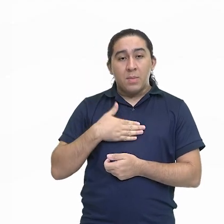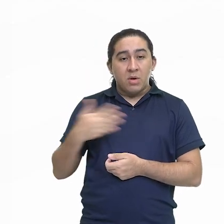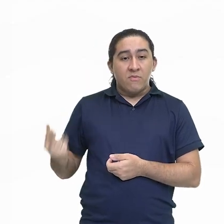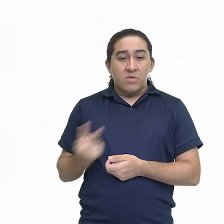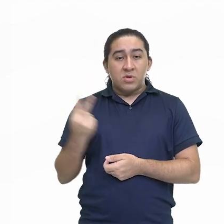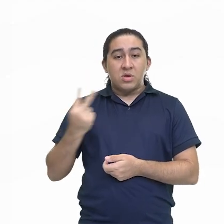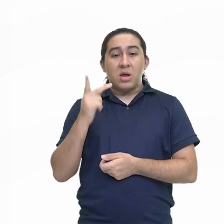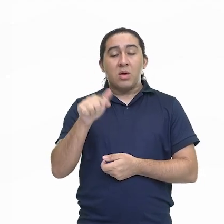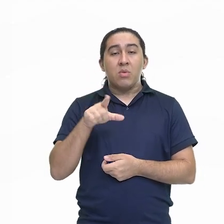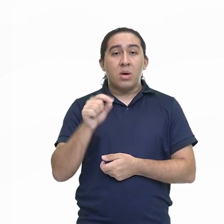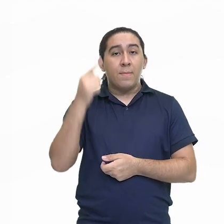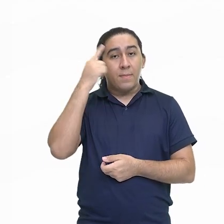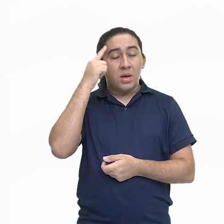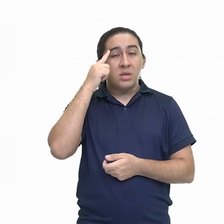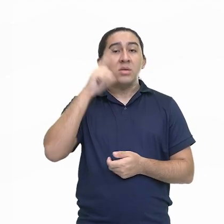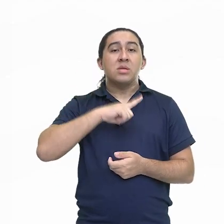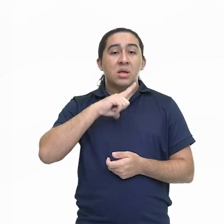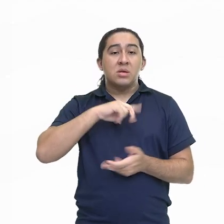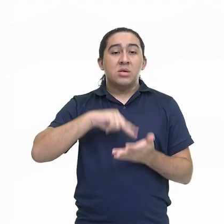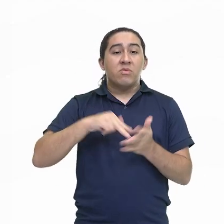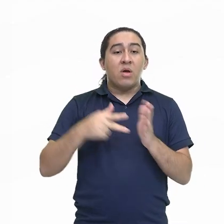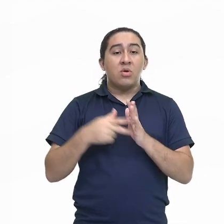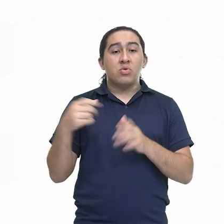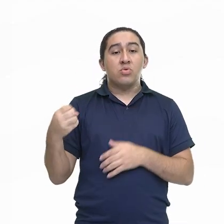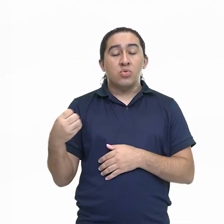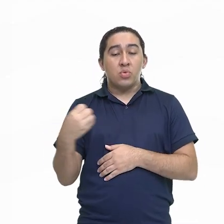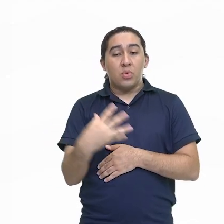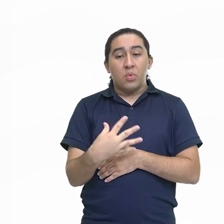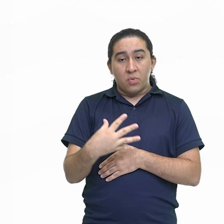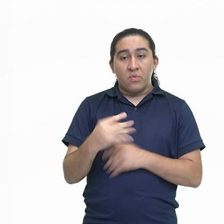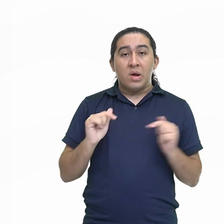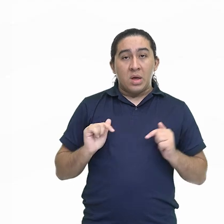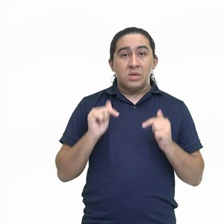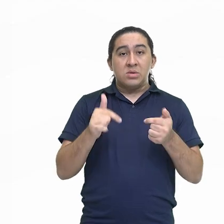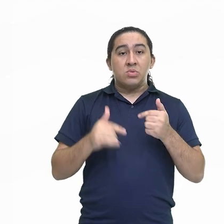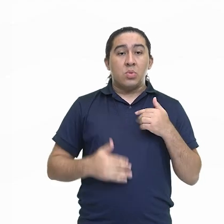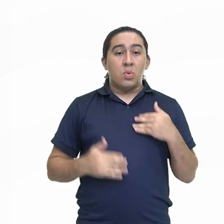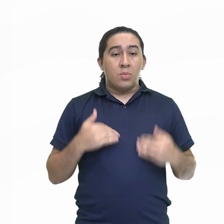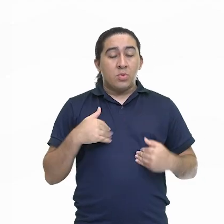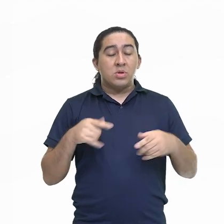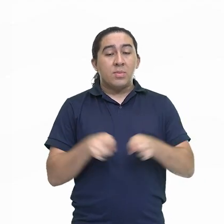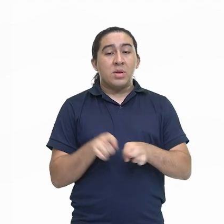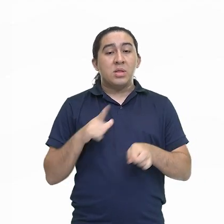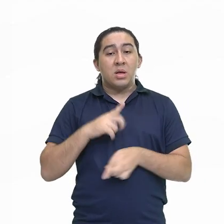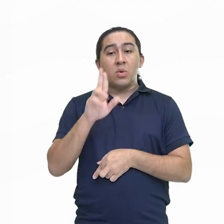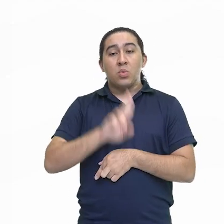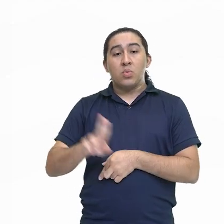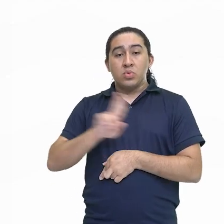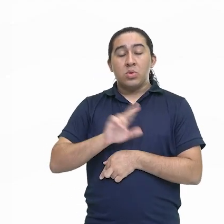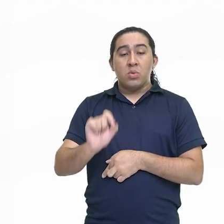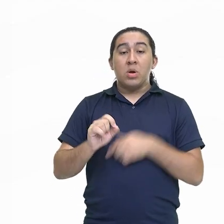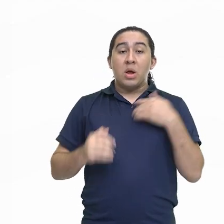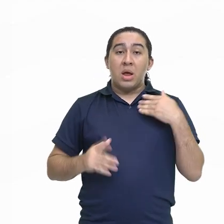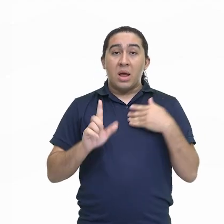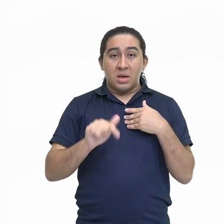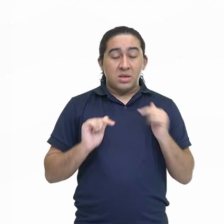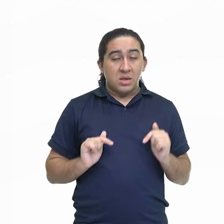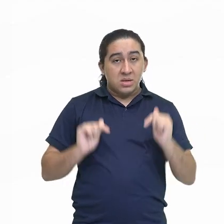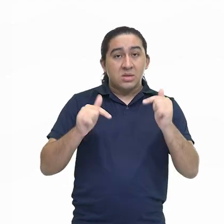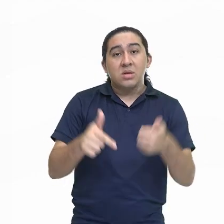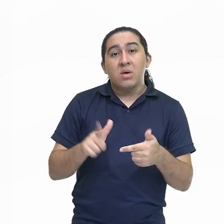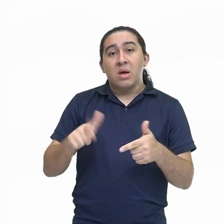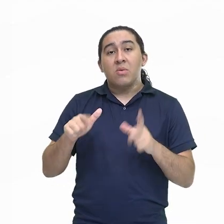vou ressignificar práticas corporais, implica em utilizar essas atividades como meio de